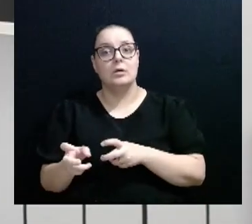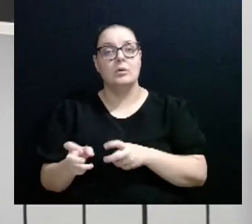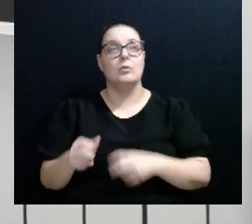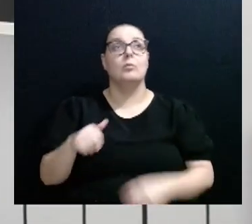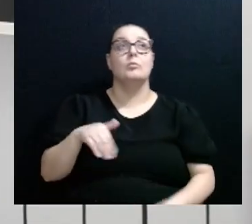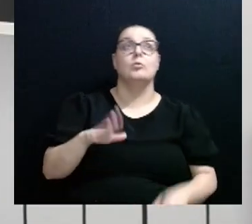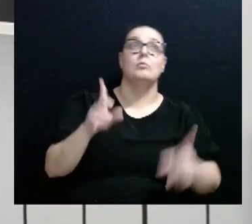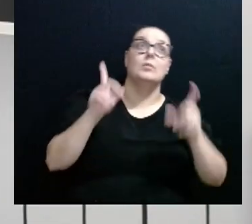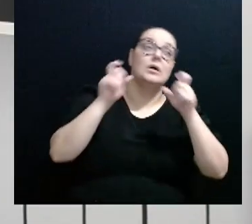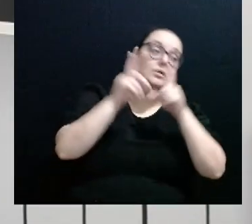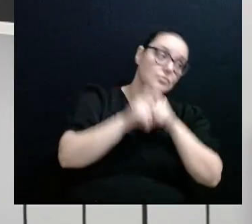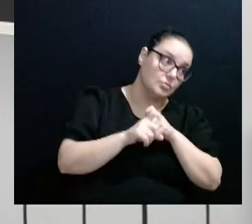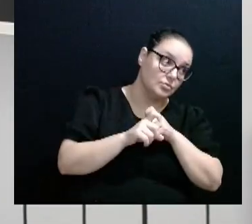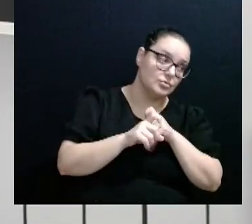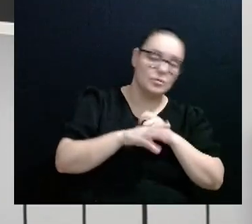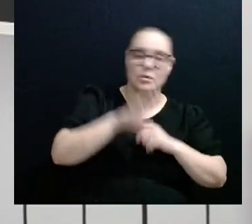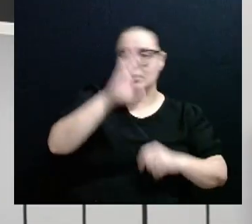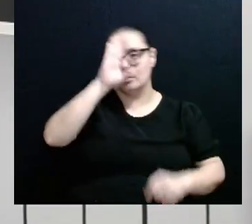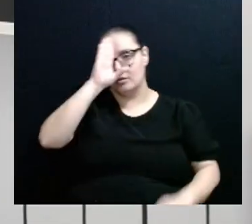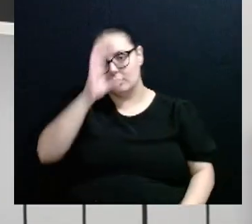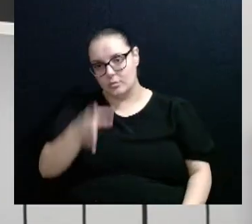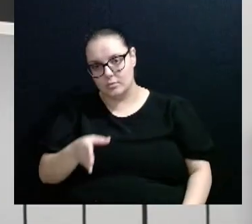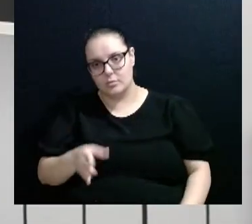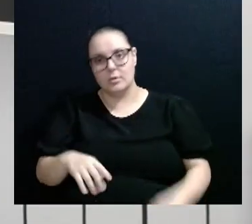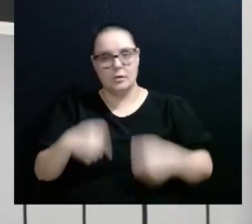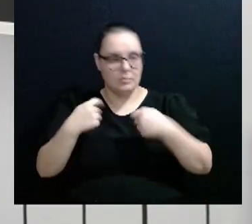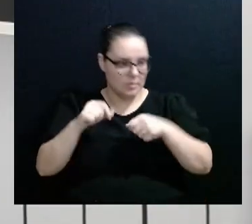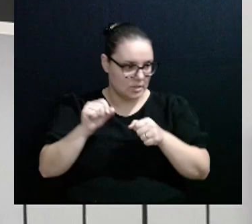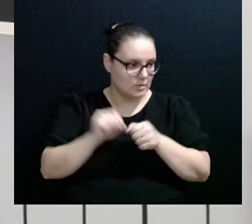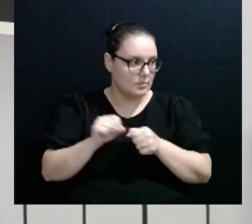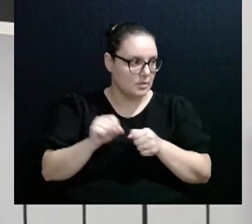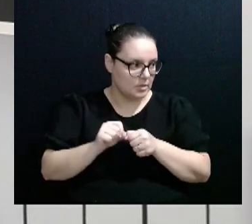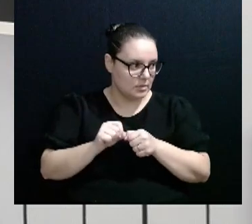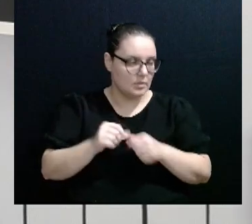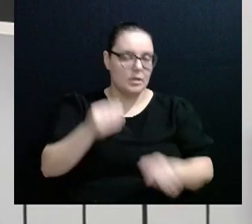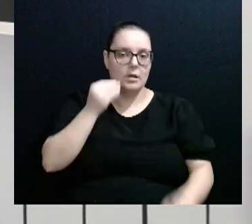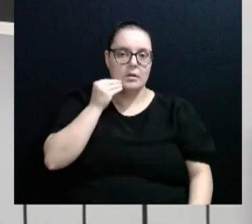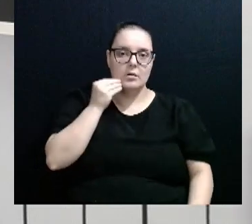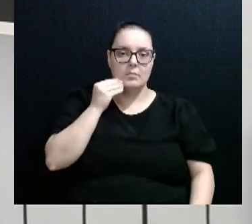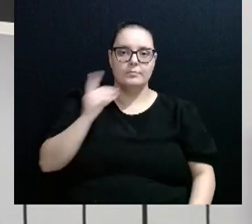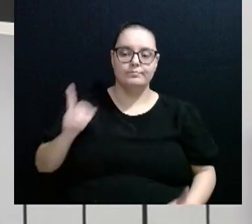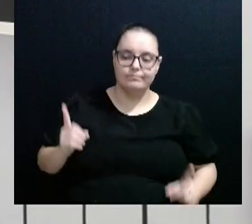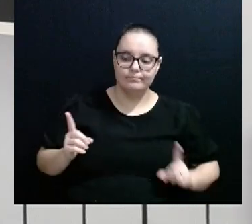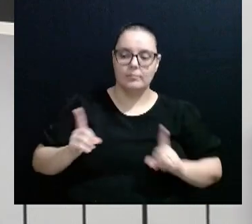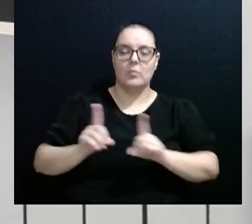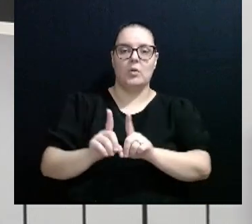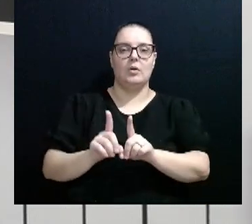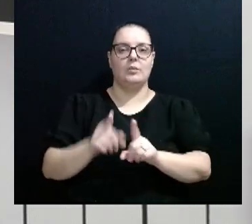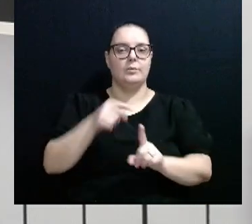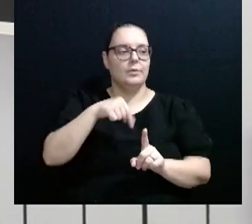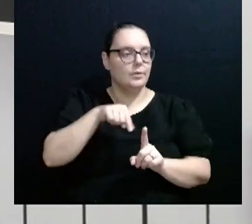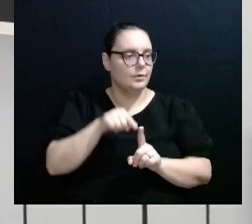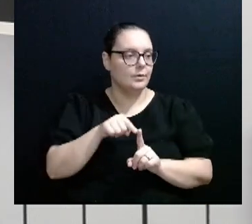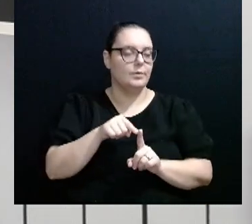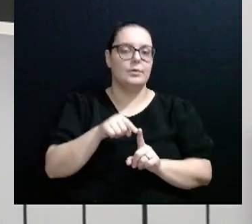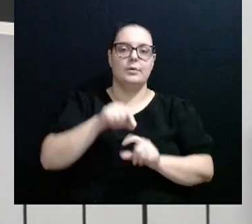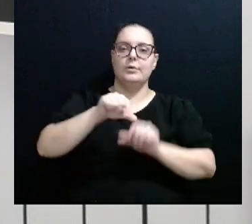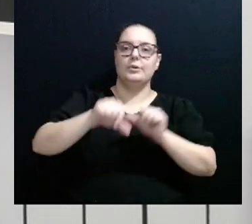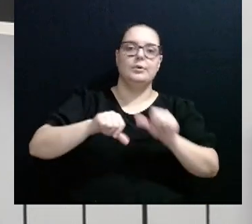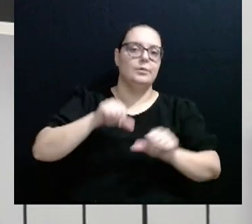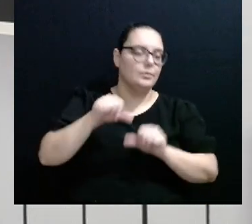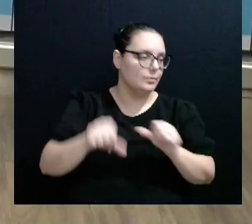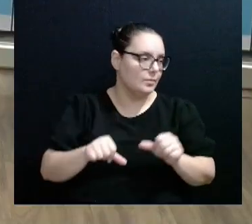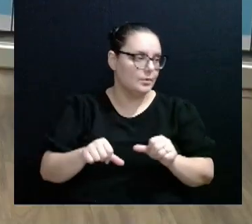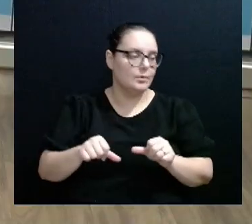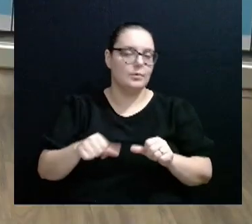o principal que a pessoa precisa fazer para tentar se aproximar deste objetivo de uma mudança ou de emprego ou